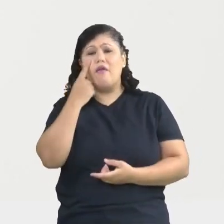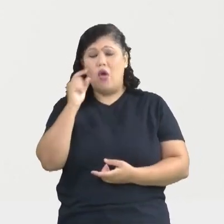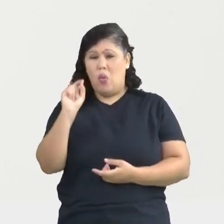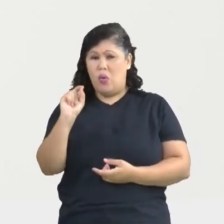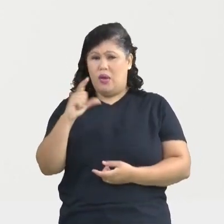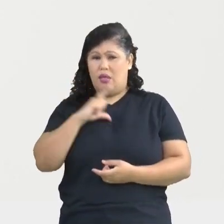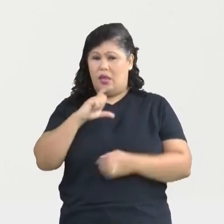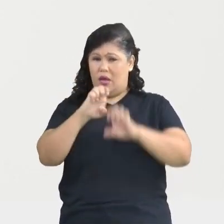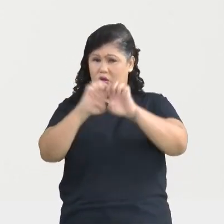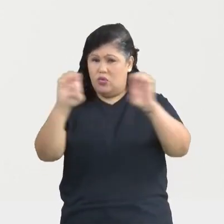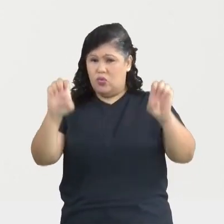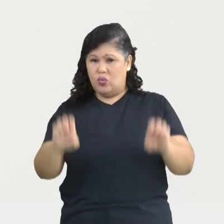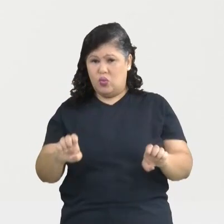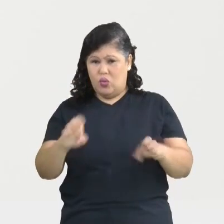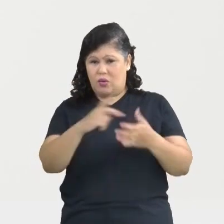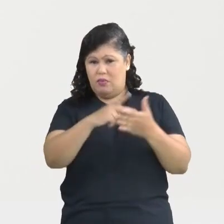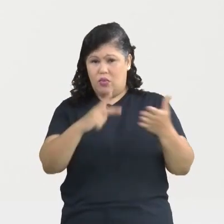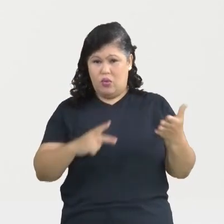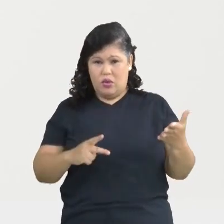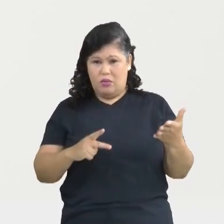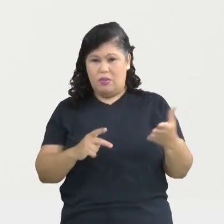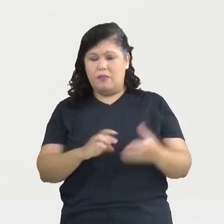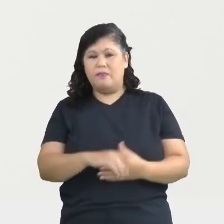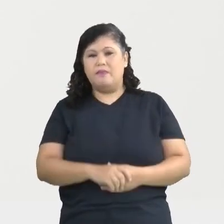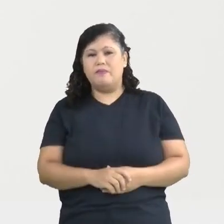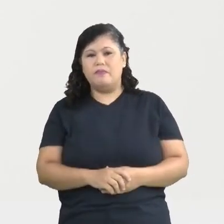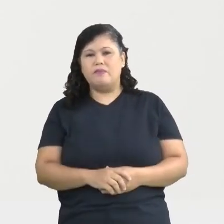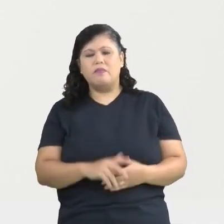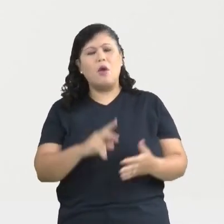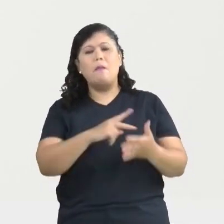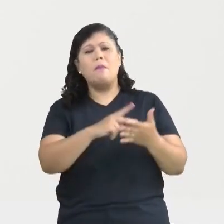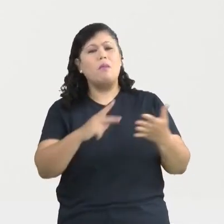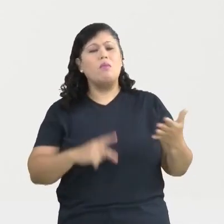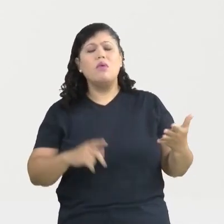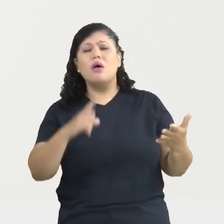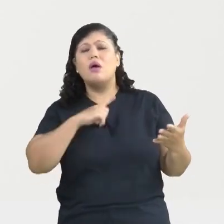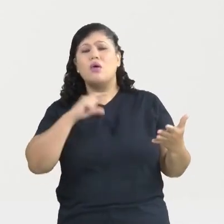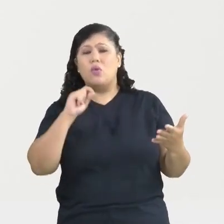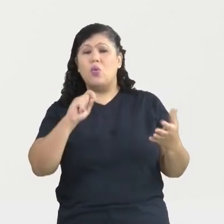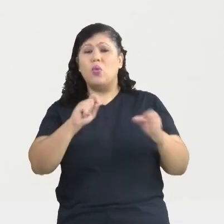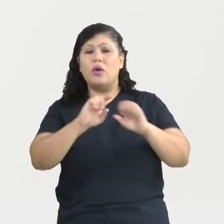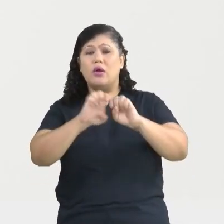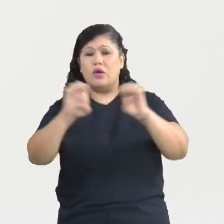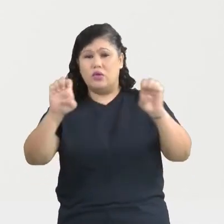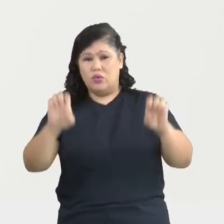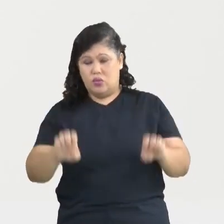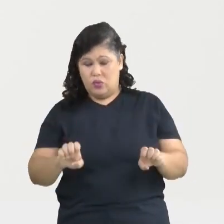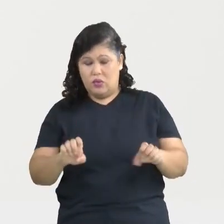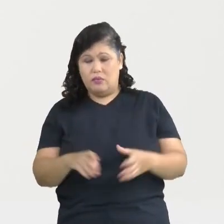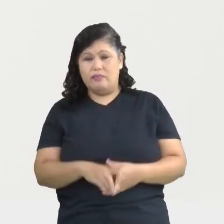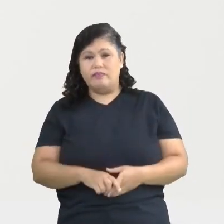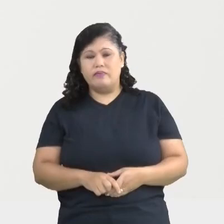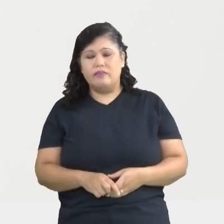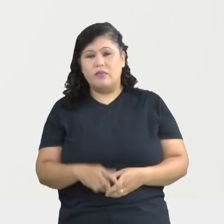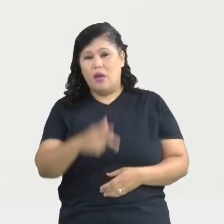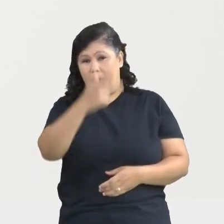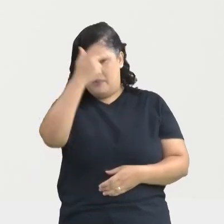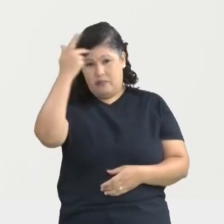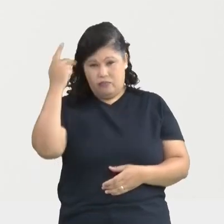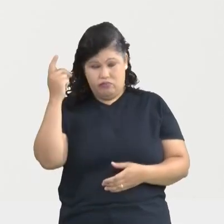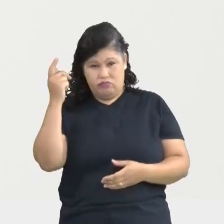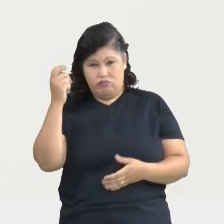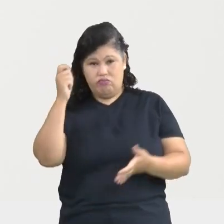tem? Vamos lá? O que um poema tem? Olha só, para escrever um